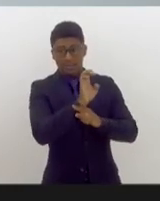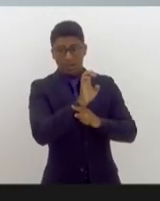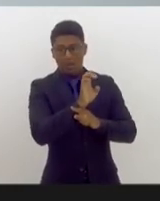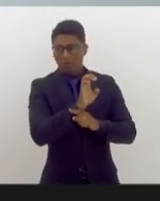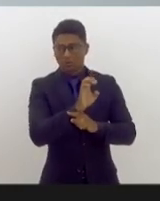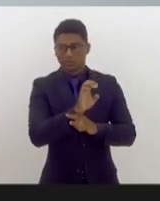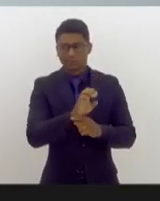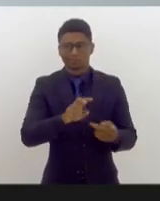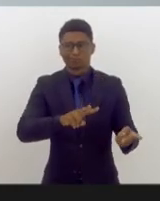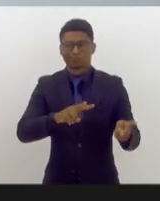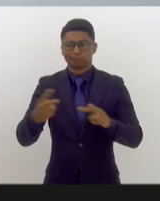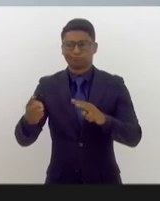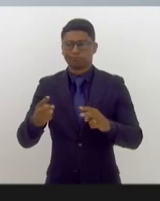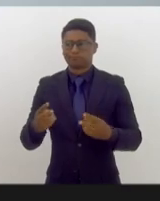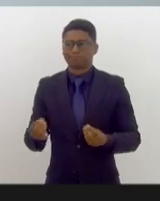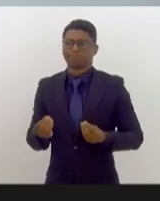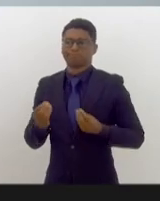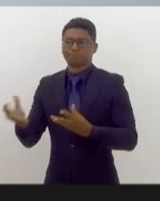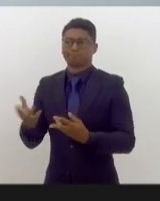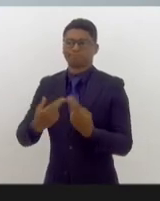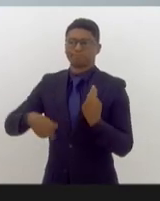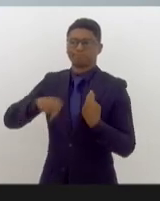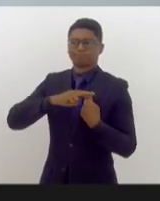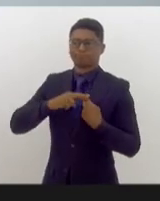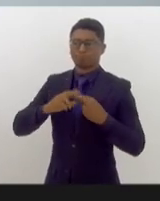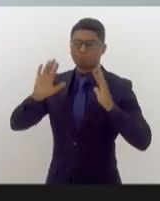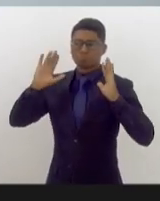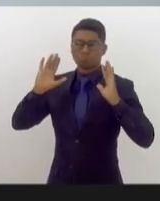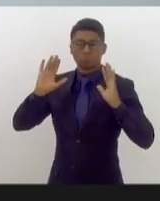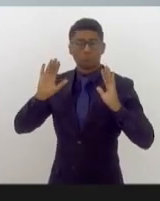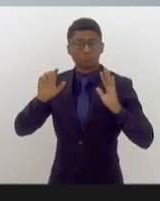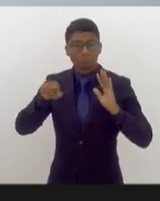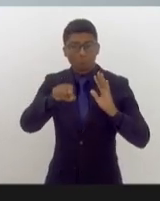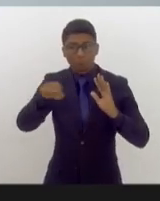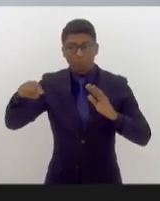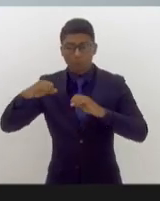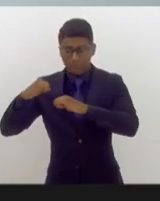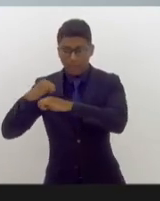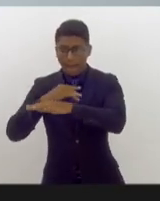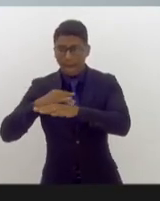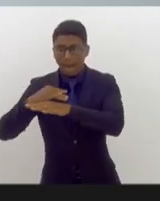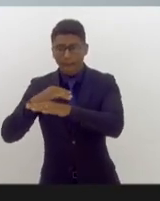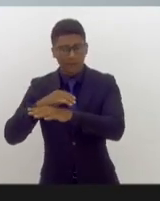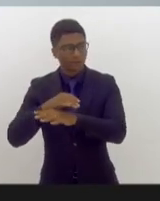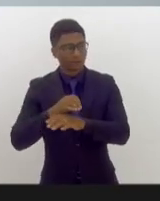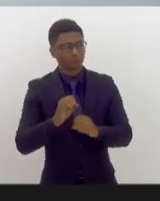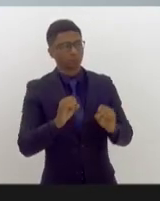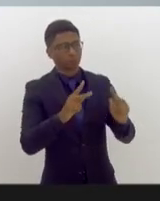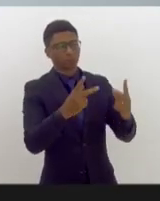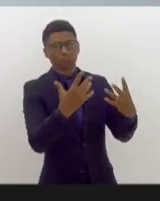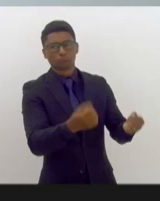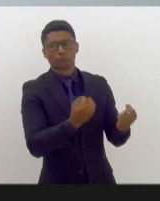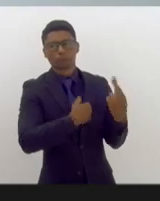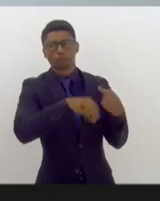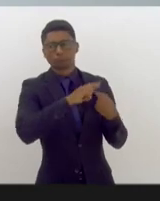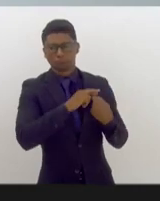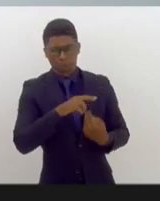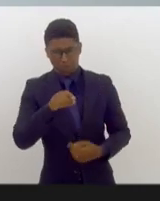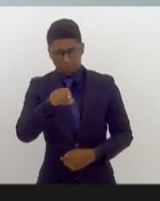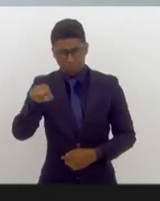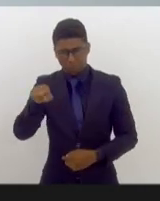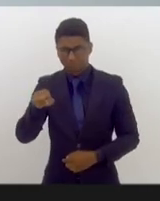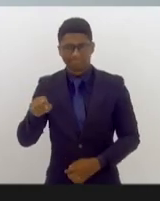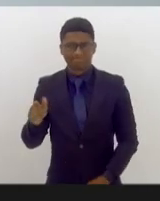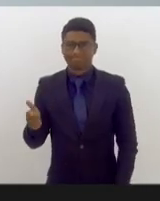efetivamente assumida pelas secretarias municipais. Isso gera esse número aí, que nós estamos